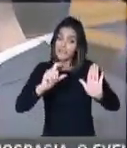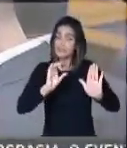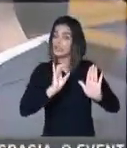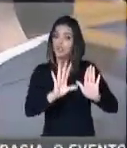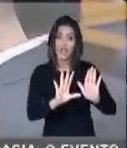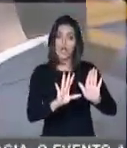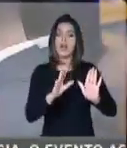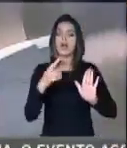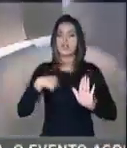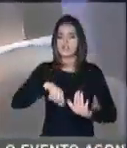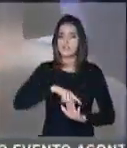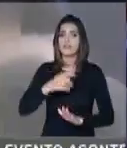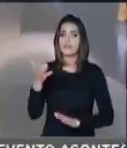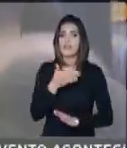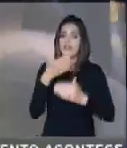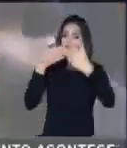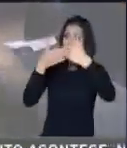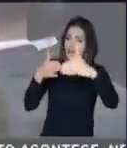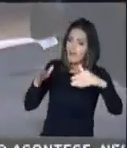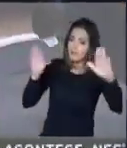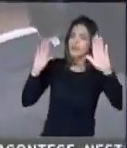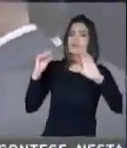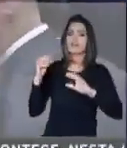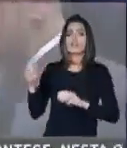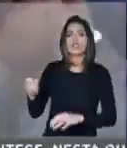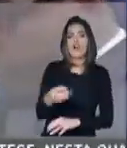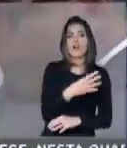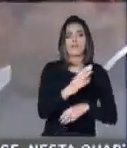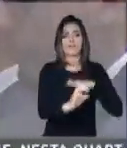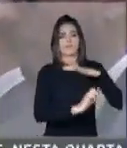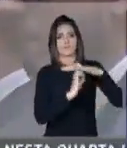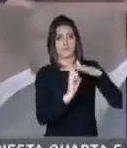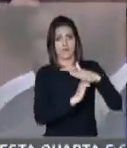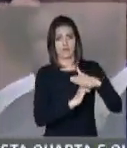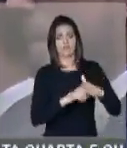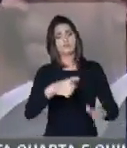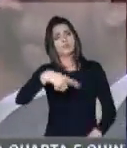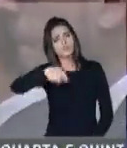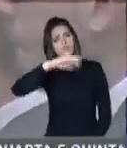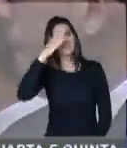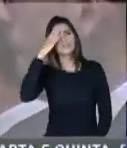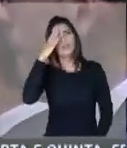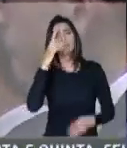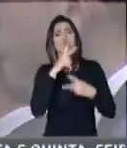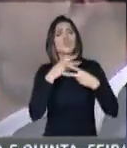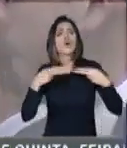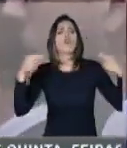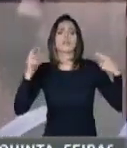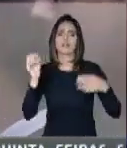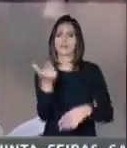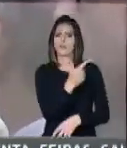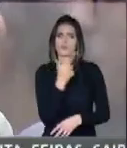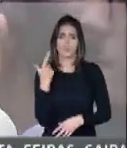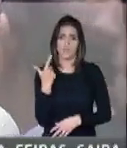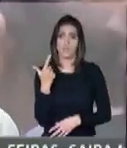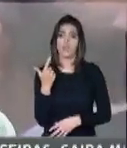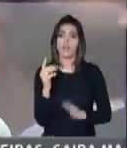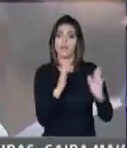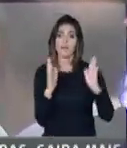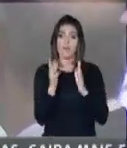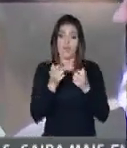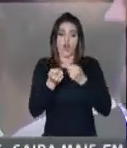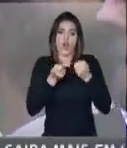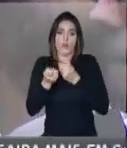nós queremos abrir o mercado aéreo aqui no Brasil. Não é novidade para ninguém que usa a malha aérea que nós estamos